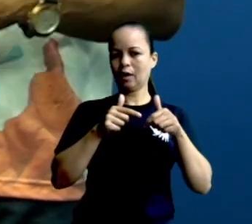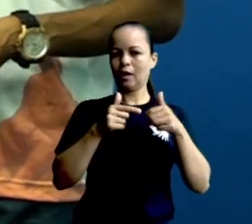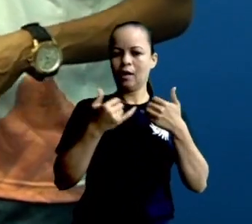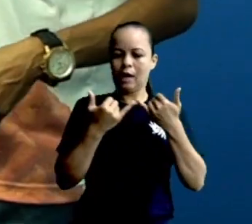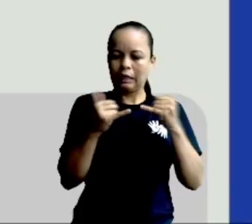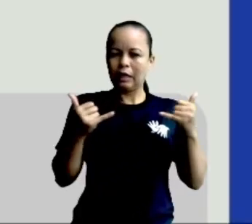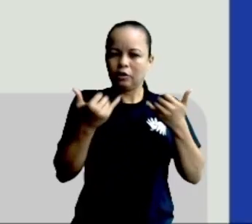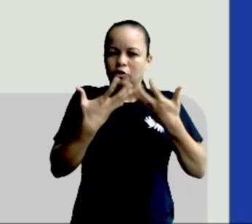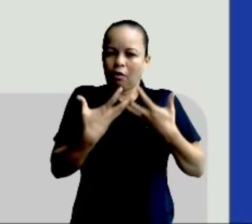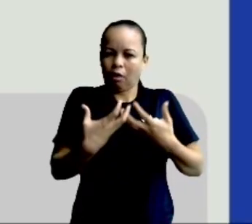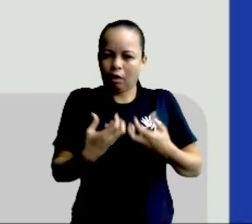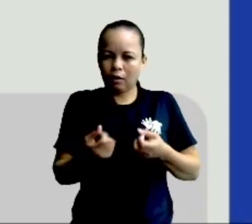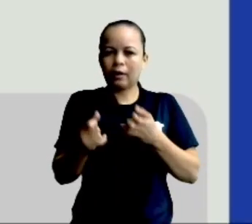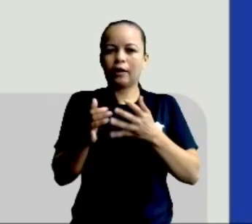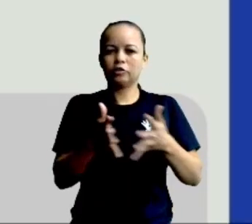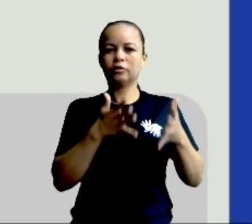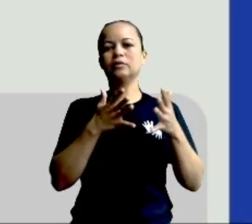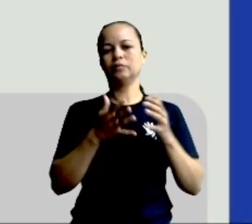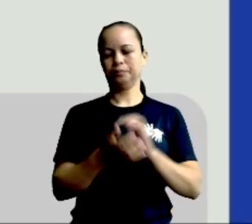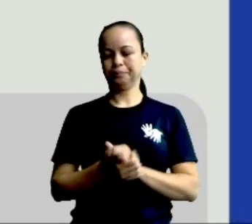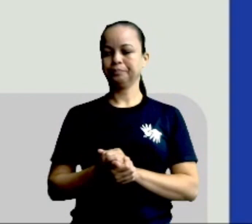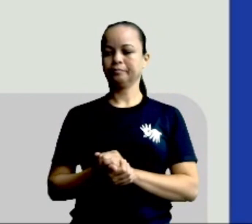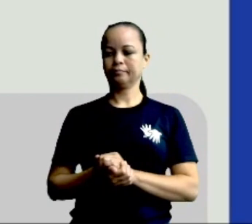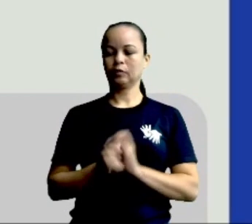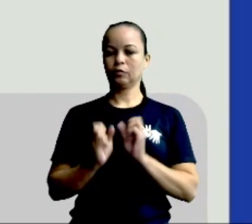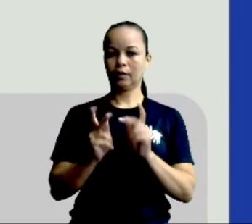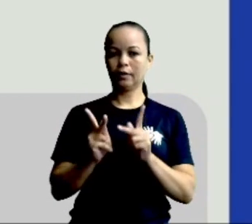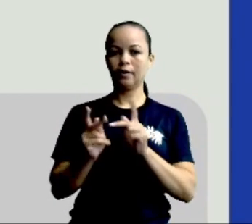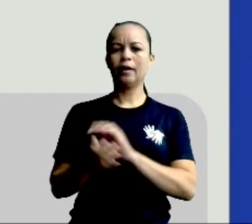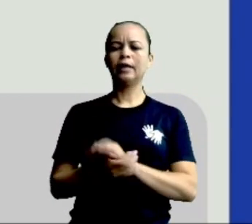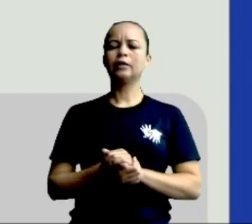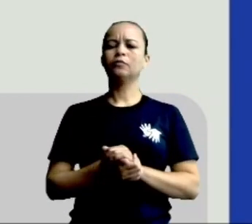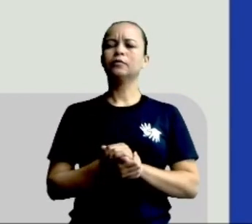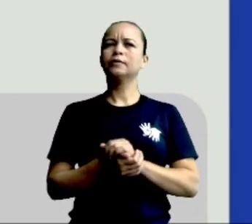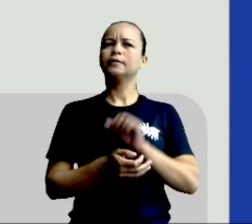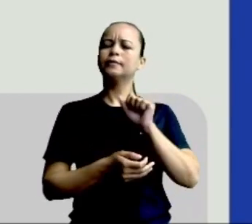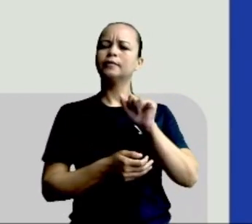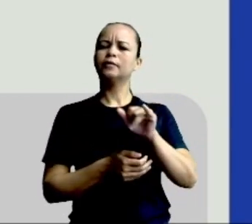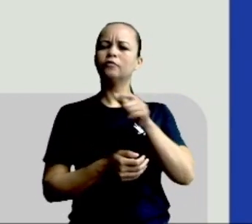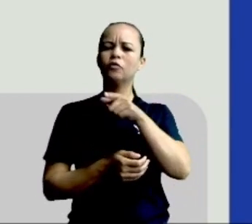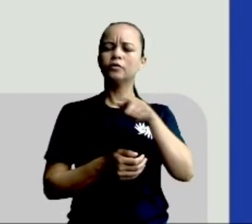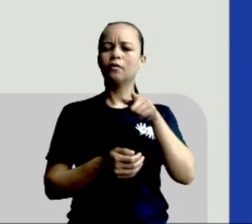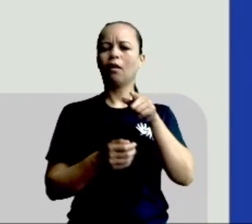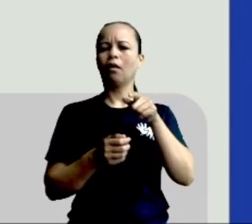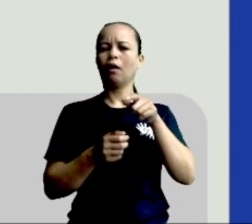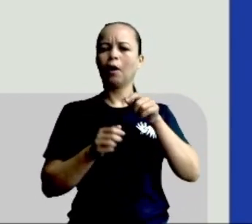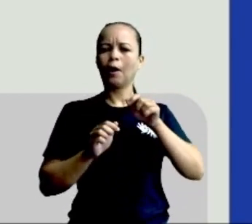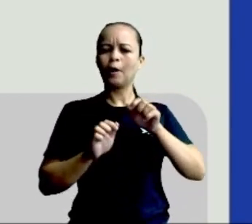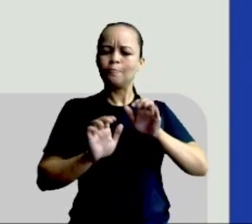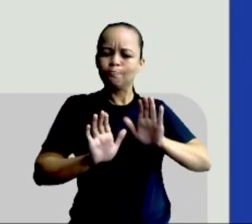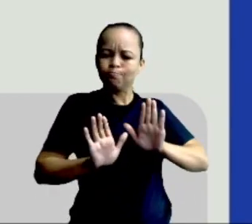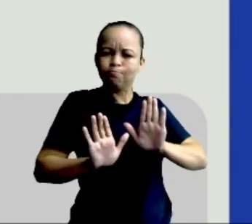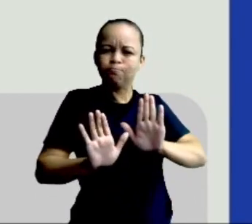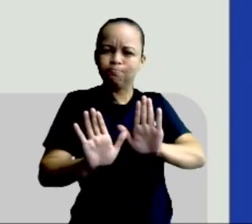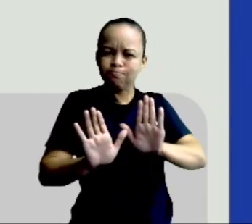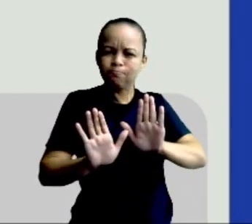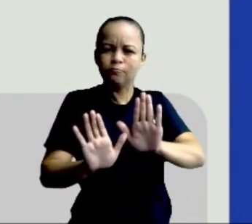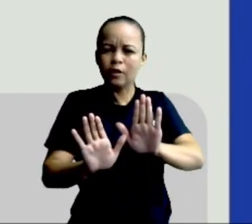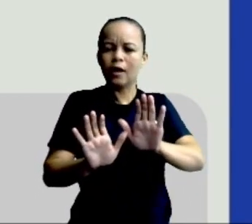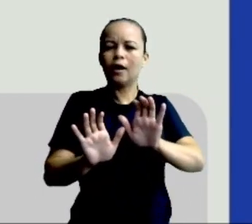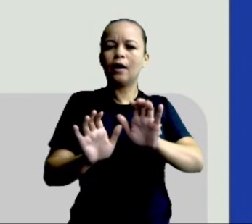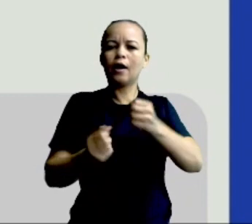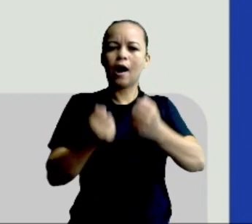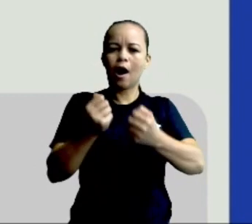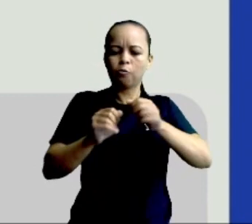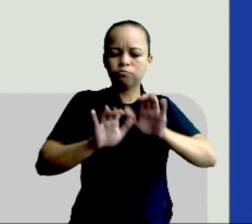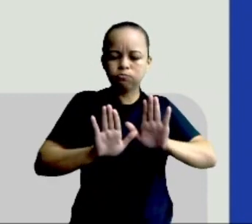Beleza? Volta aqui novamente para o slide. Então, se você empurra um carro, tá? Você está gastando energia,